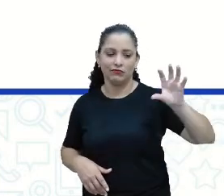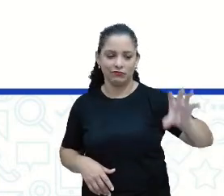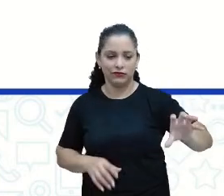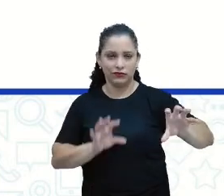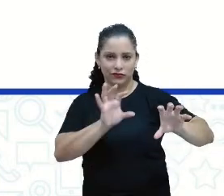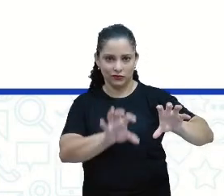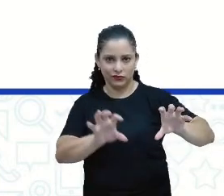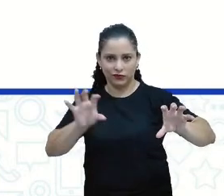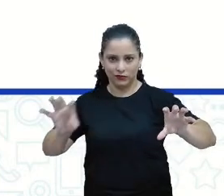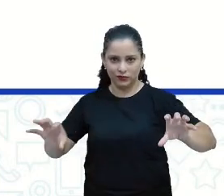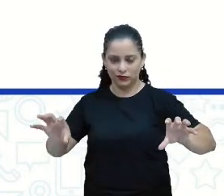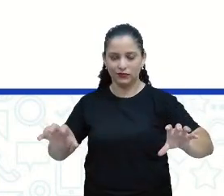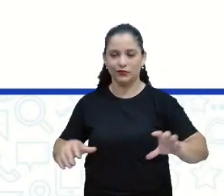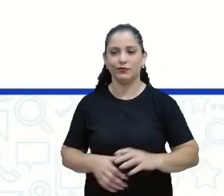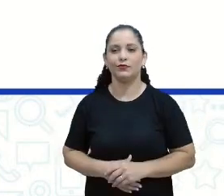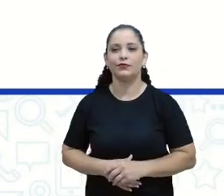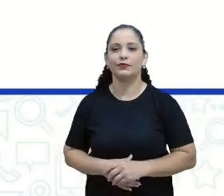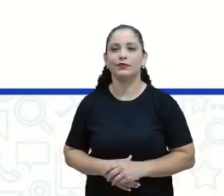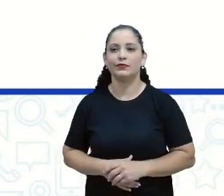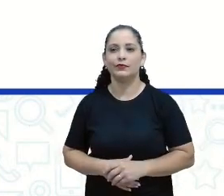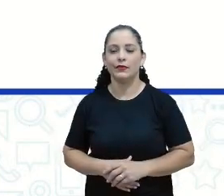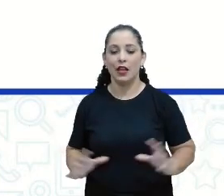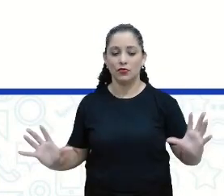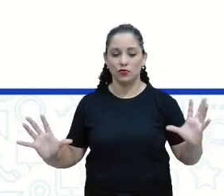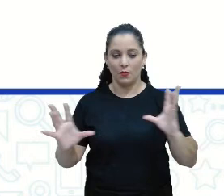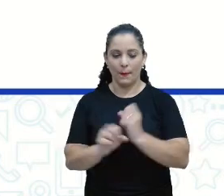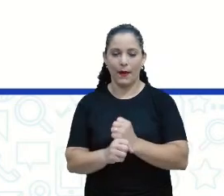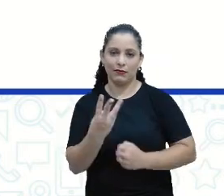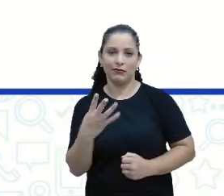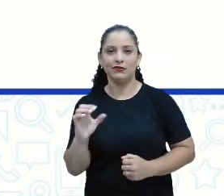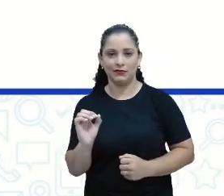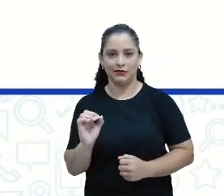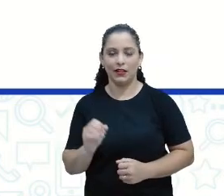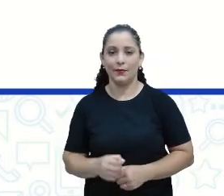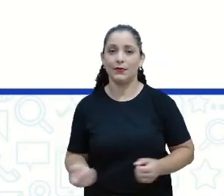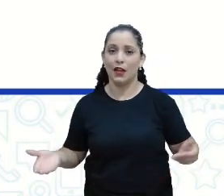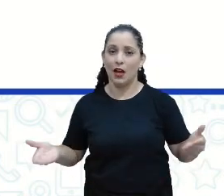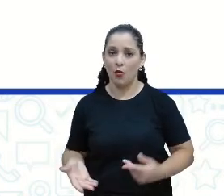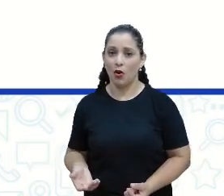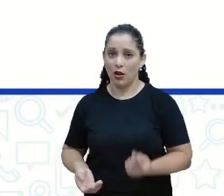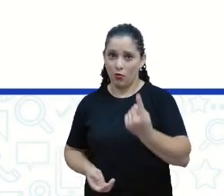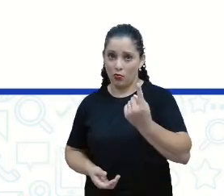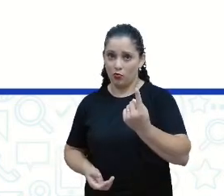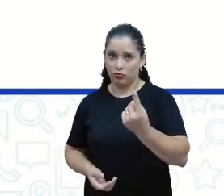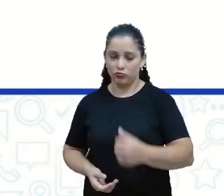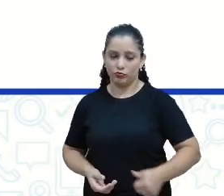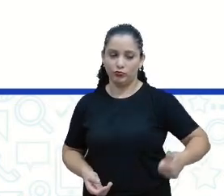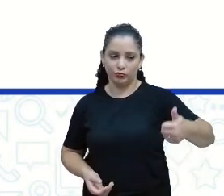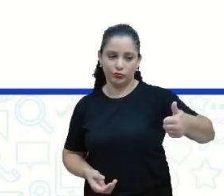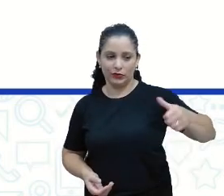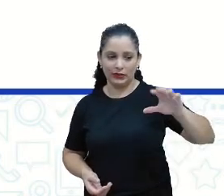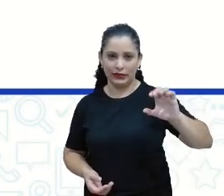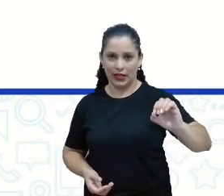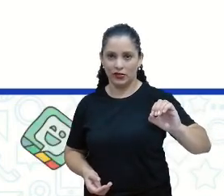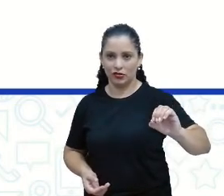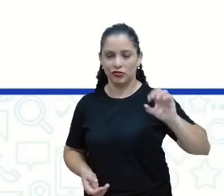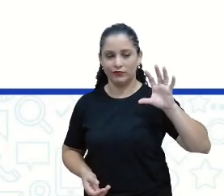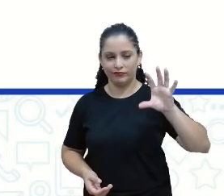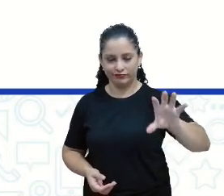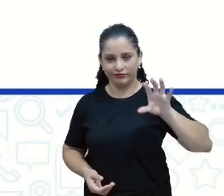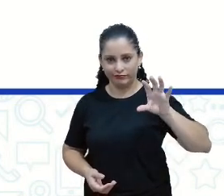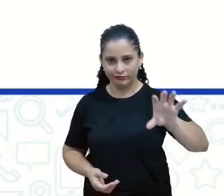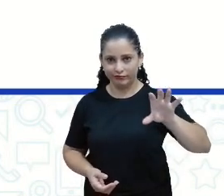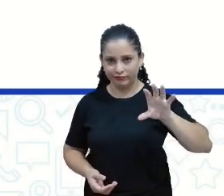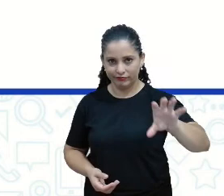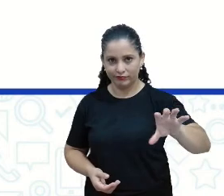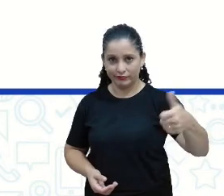iguais, certo? E dessas 3 partes iguais, eu vou pegar apenas uma parte. Então, eu vou ter aí, ó, que